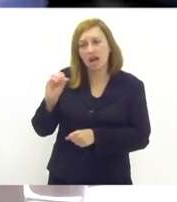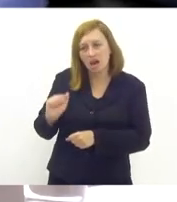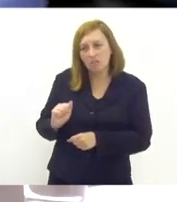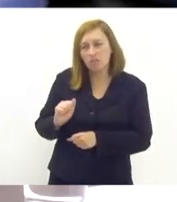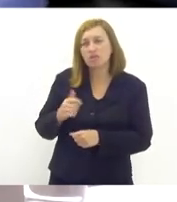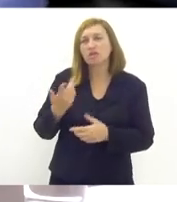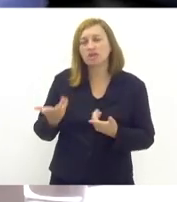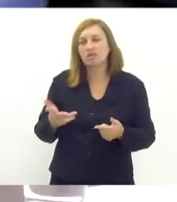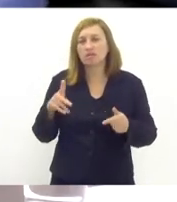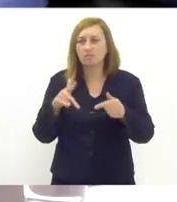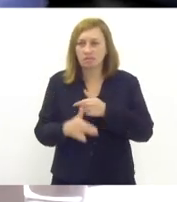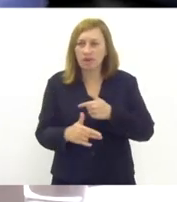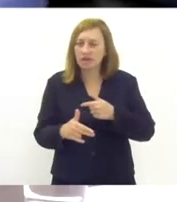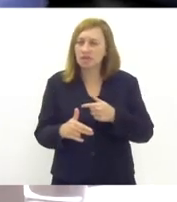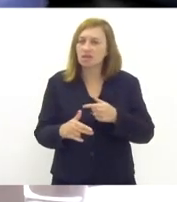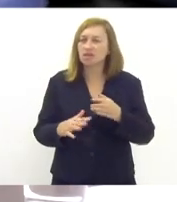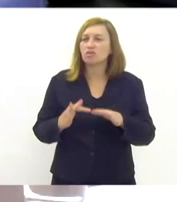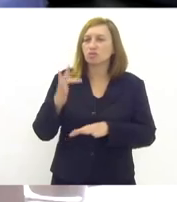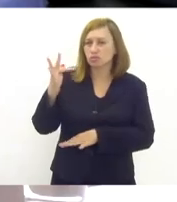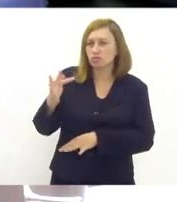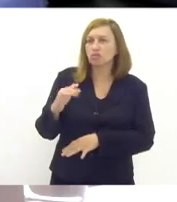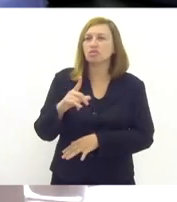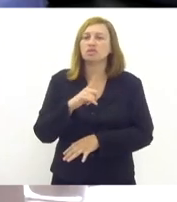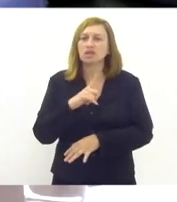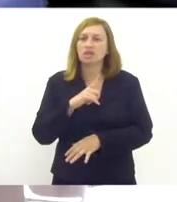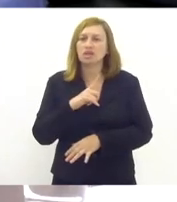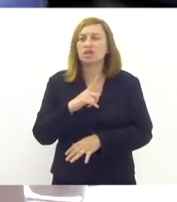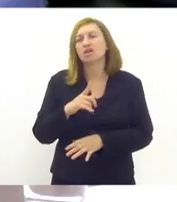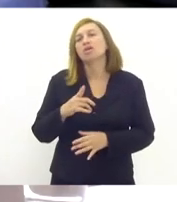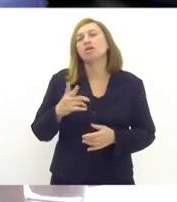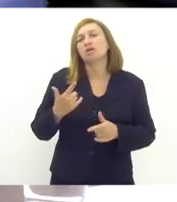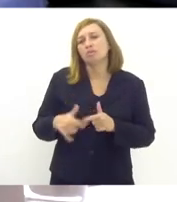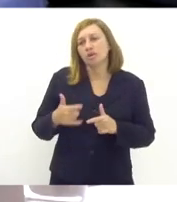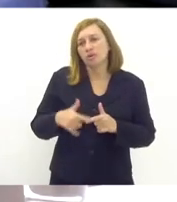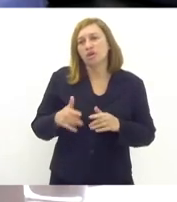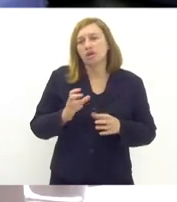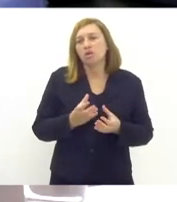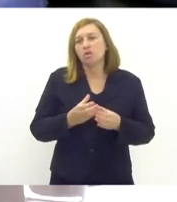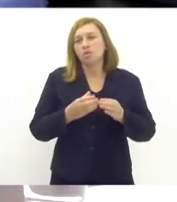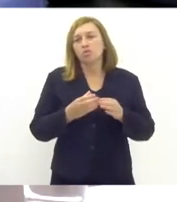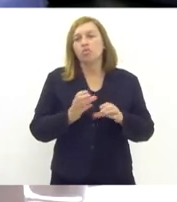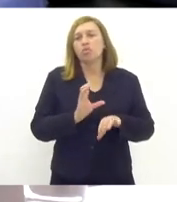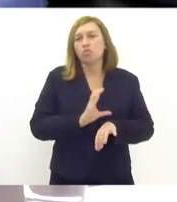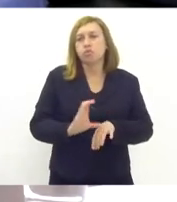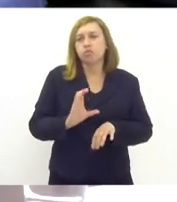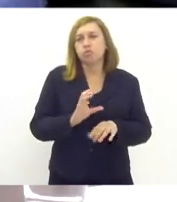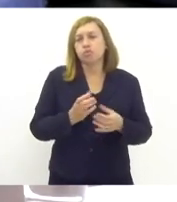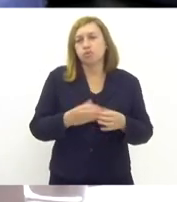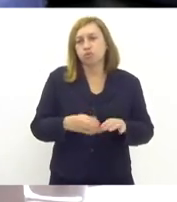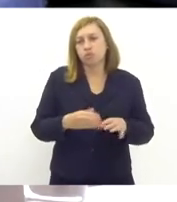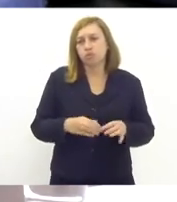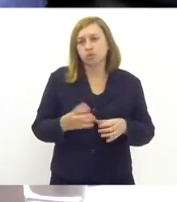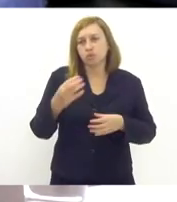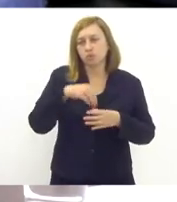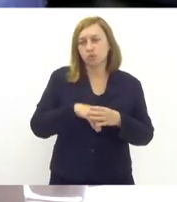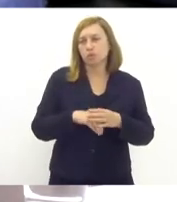Eu já teria tido a oportunidade de fazer cursos internos e hoje ter outra posição dentro da corporação. Então, hoje eu